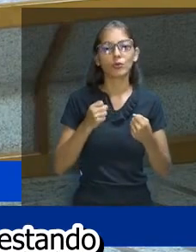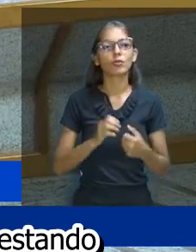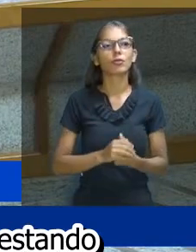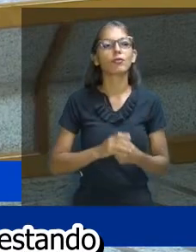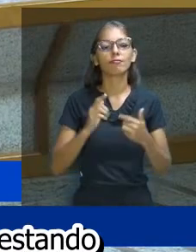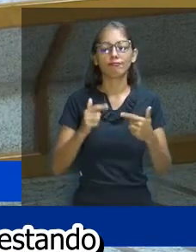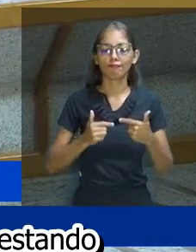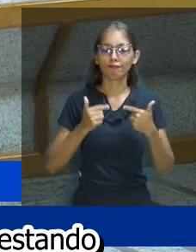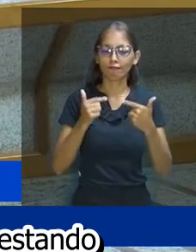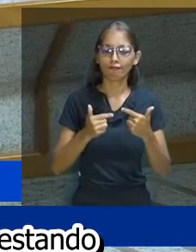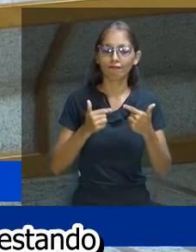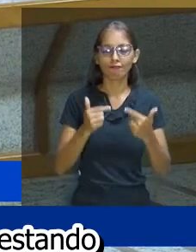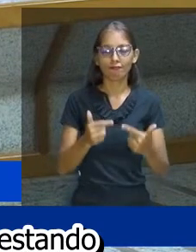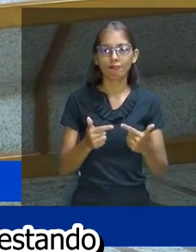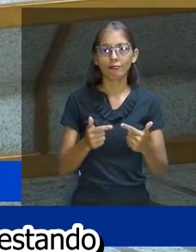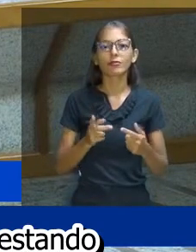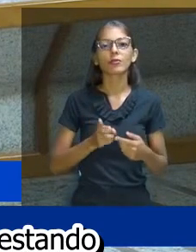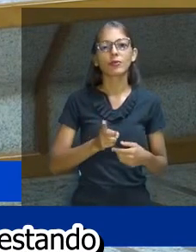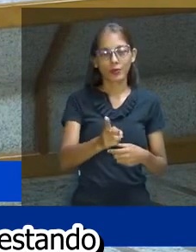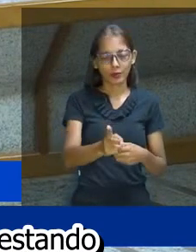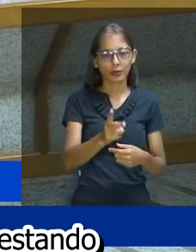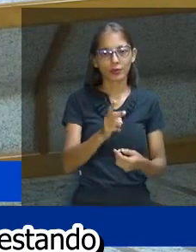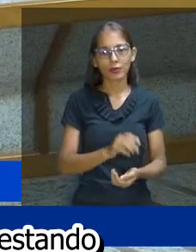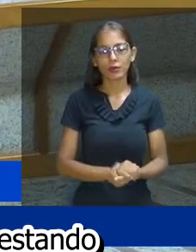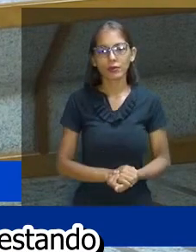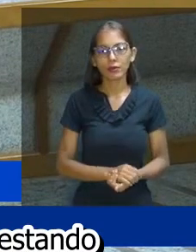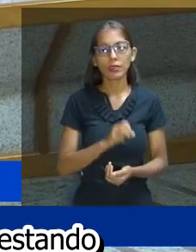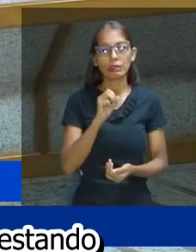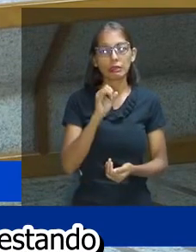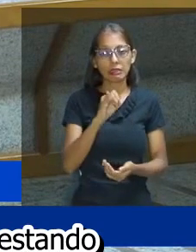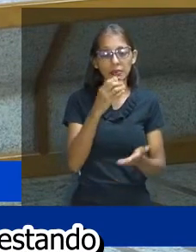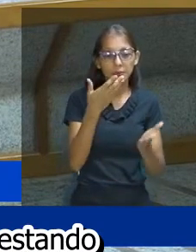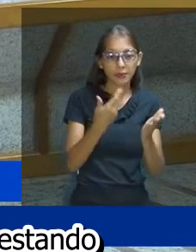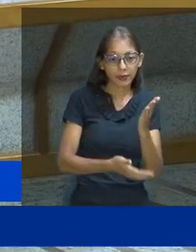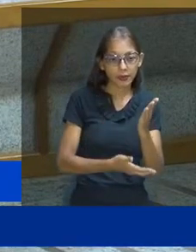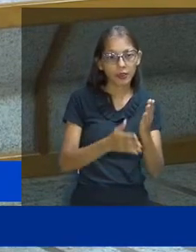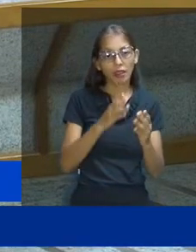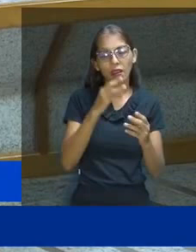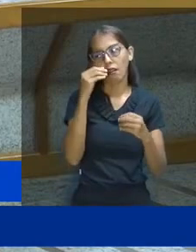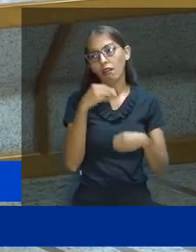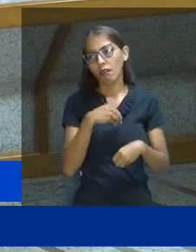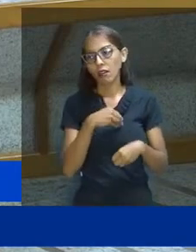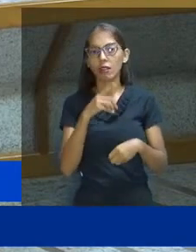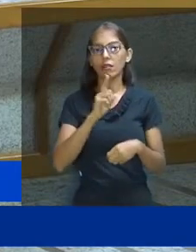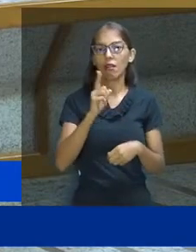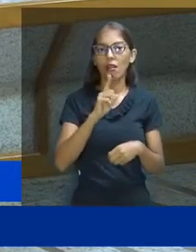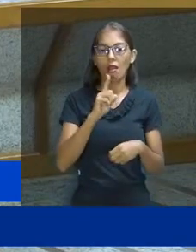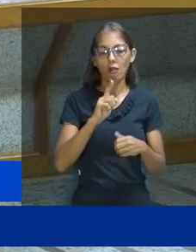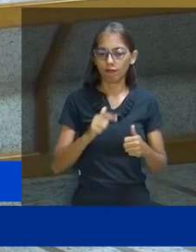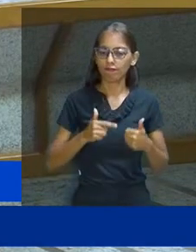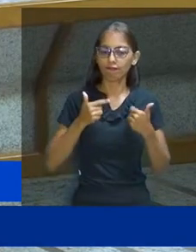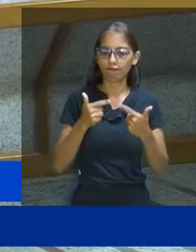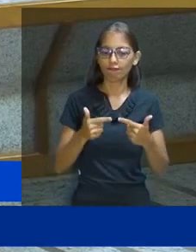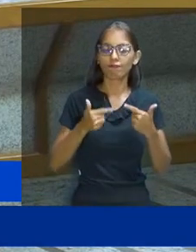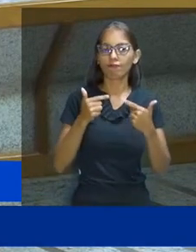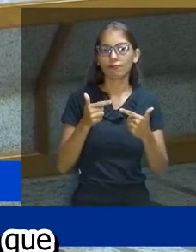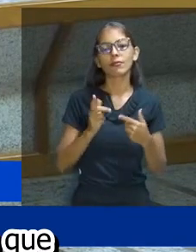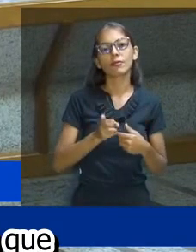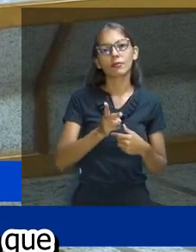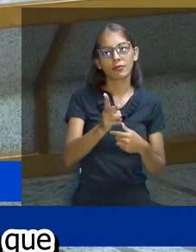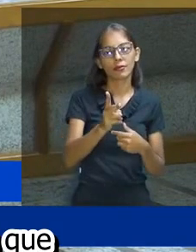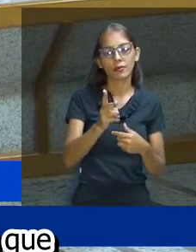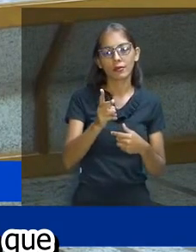pode esmorecer. Tem que lutar novamente, continuar prestando um serviço de